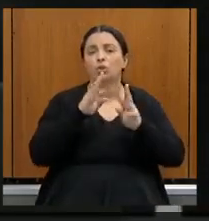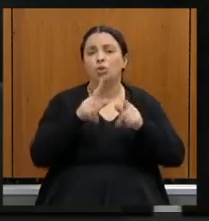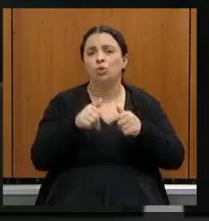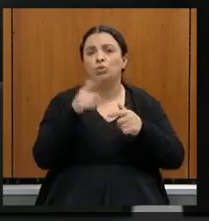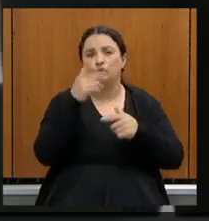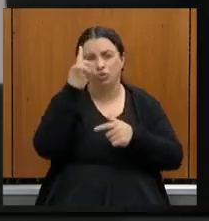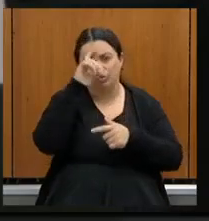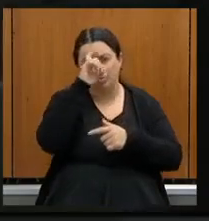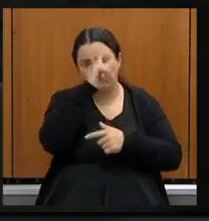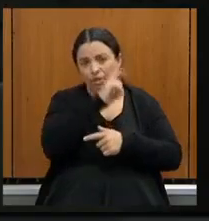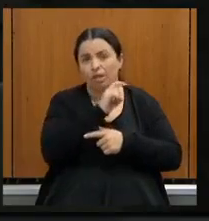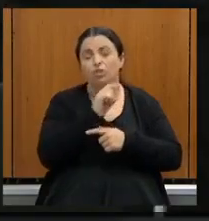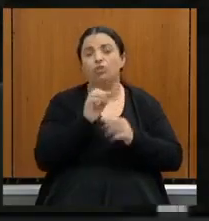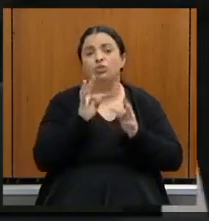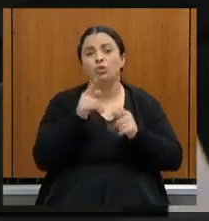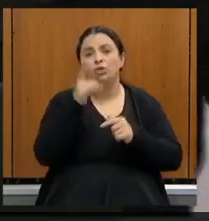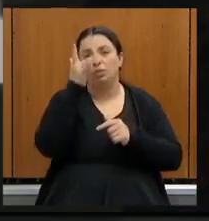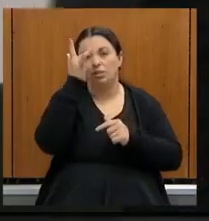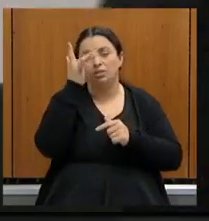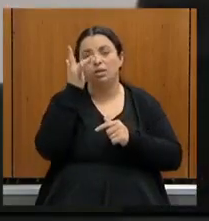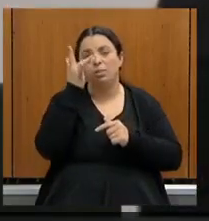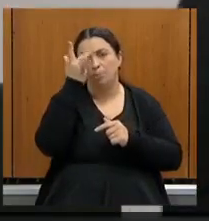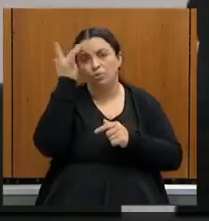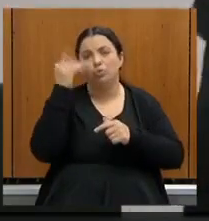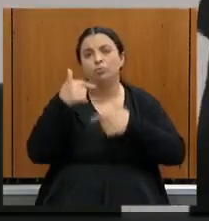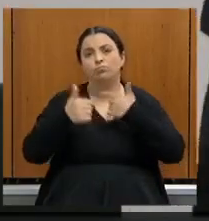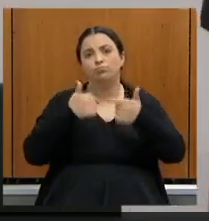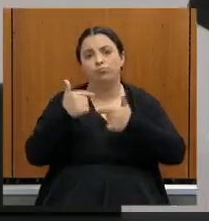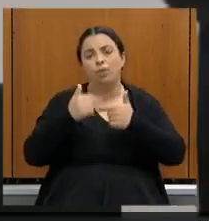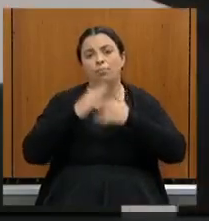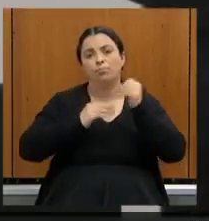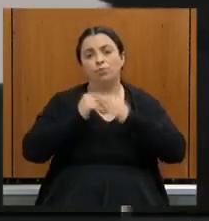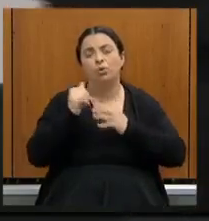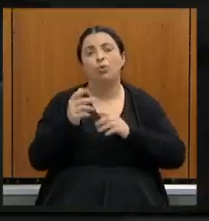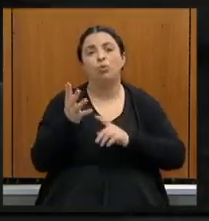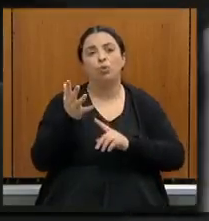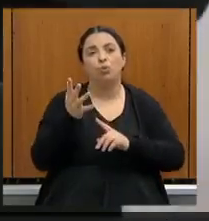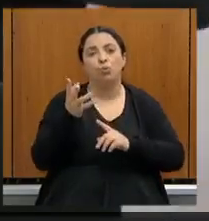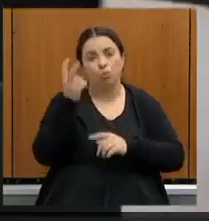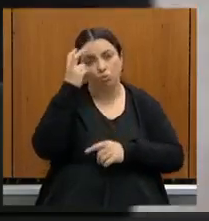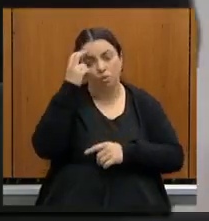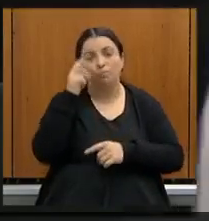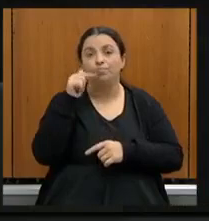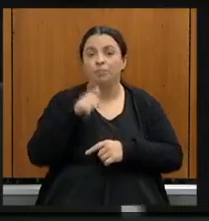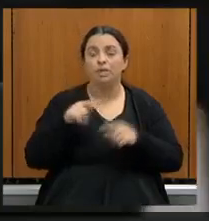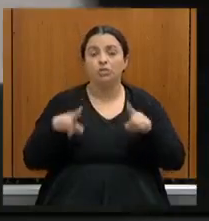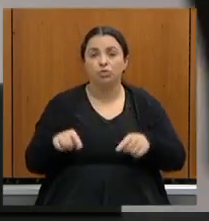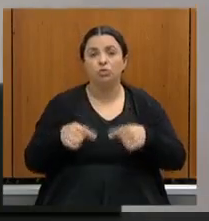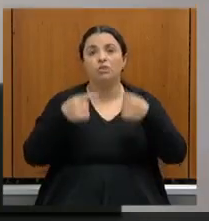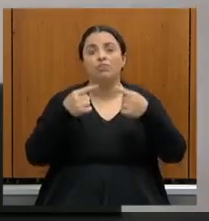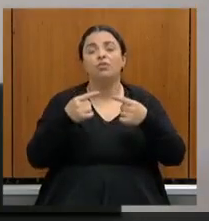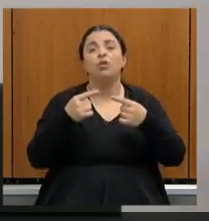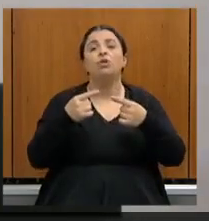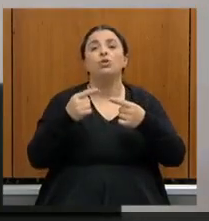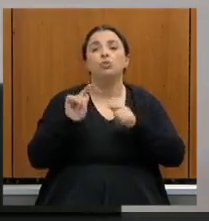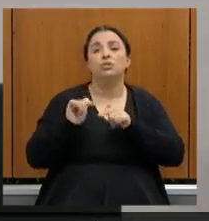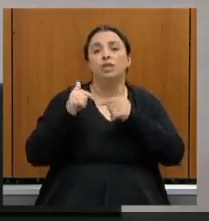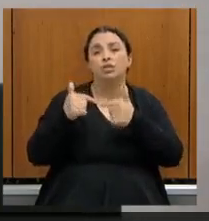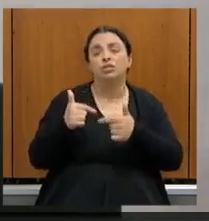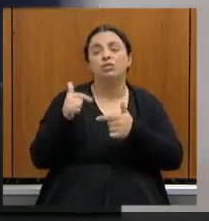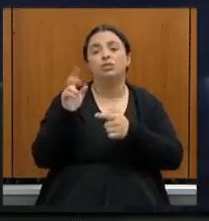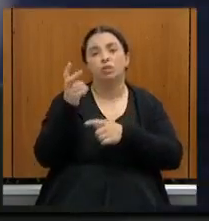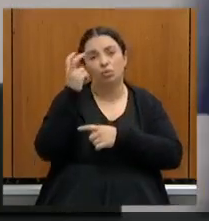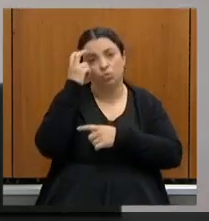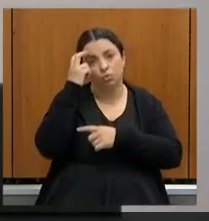pelos agentes culturais esse tem sido um grande desafio dos agentes da cultura com